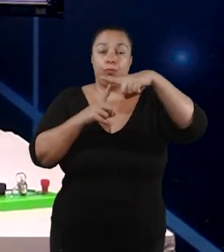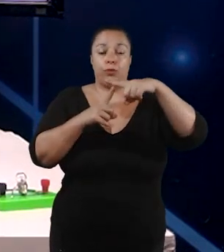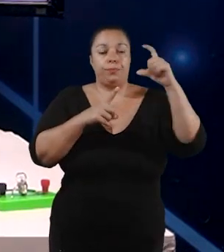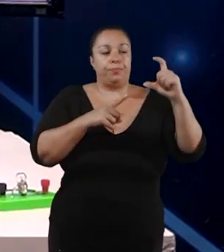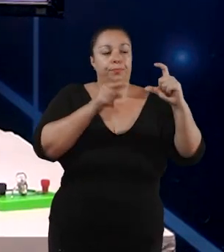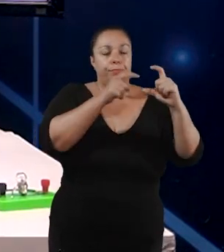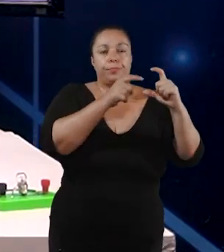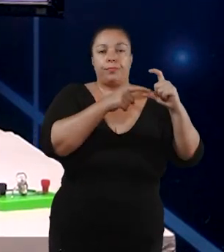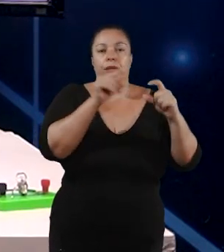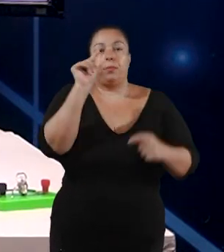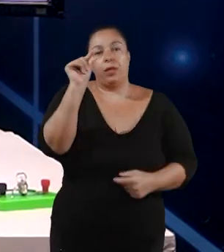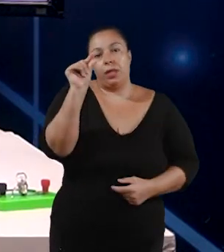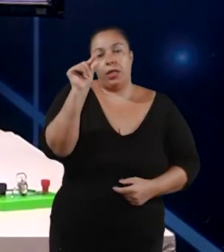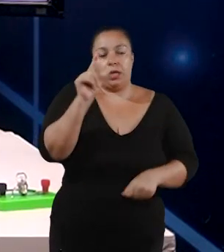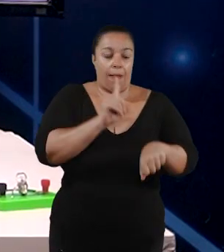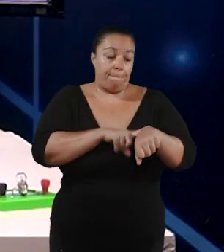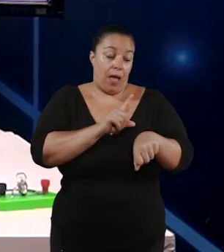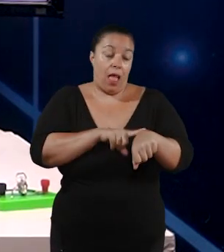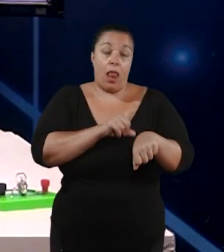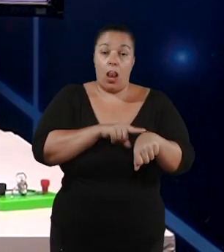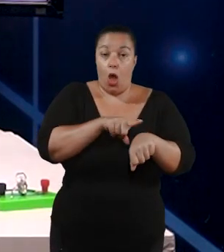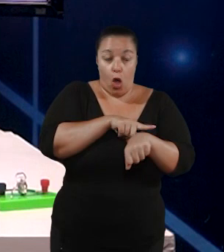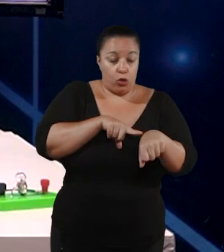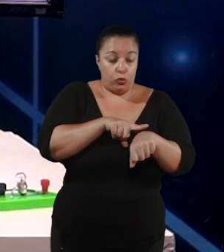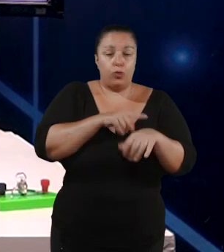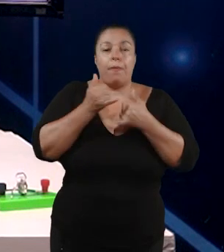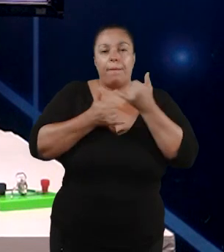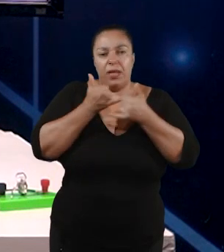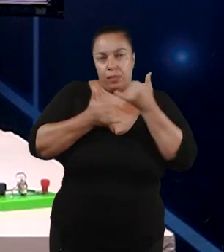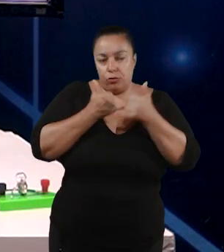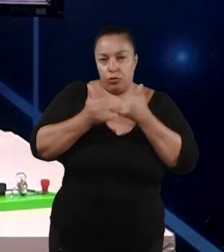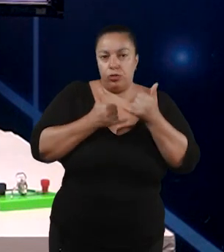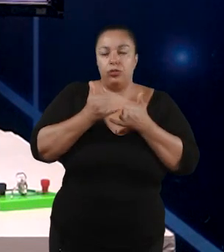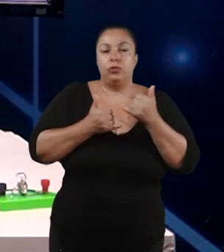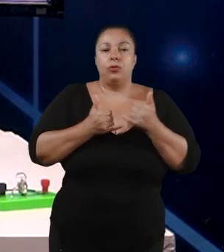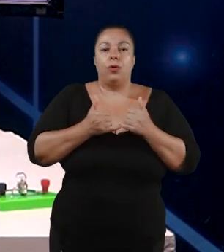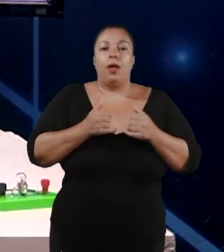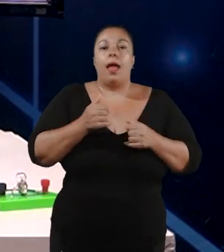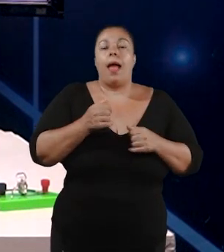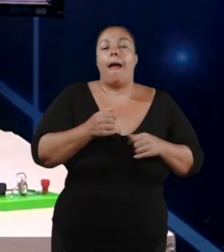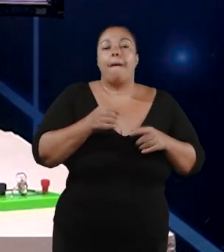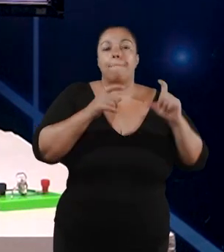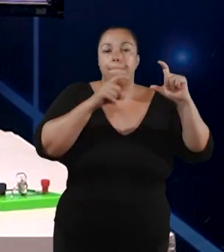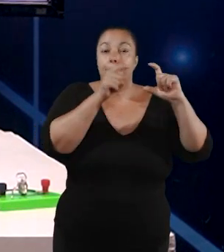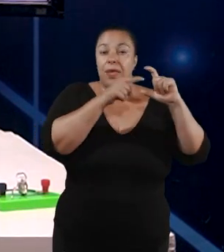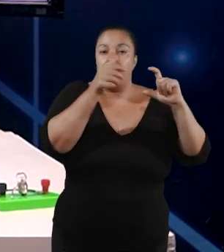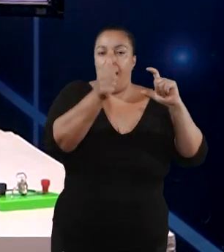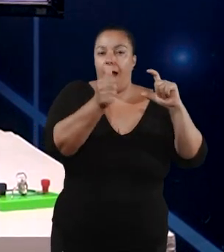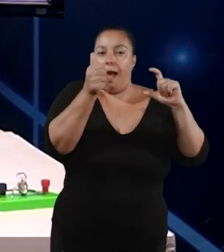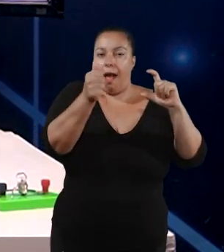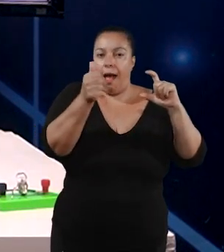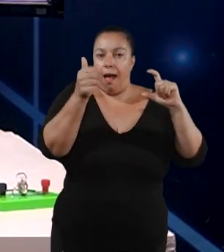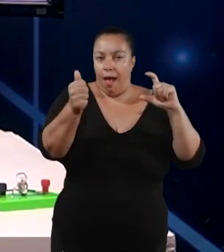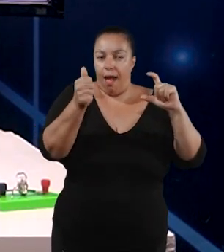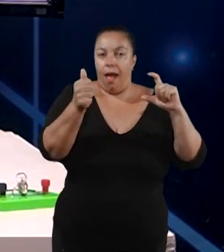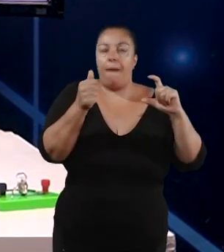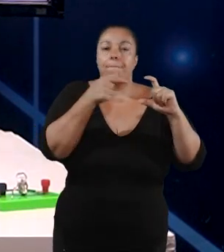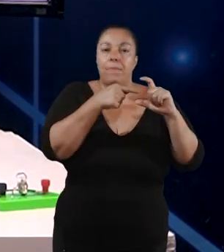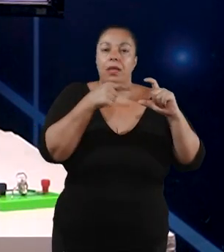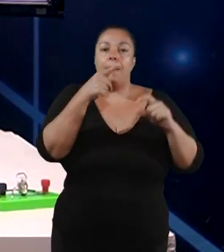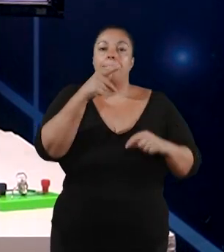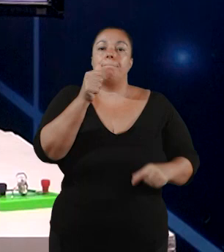baterias pequenininhas para relógio, né? Para brinquedinhos. Tem a pilha AA, tem a pilha palito, que normalmente é